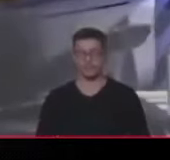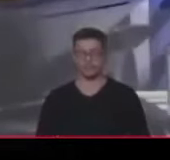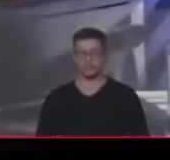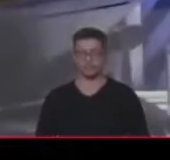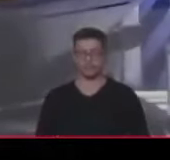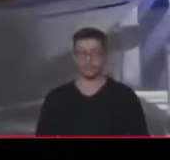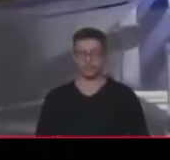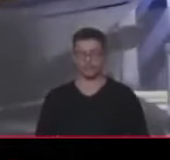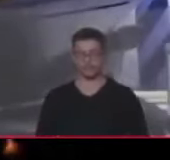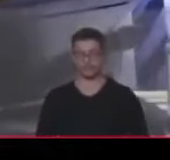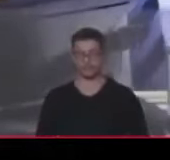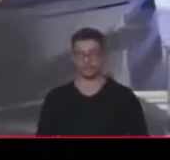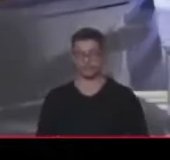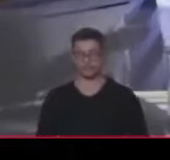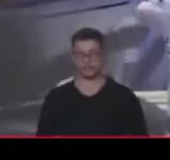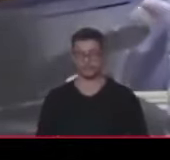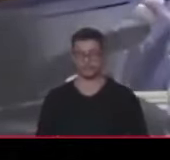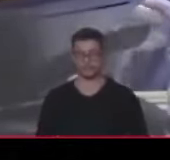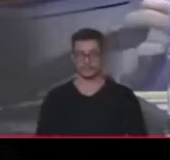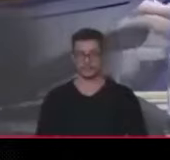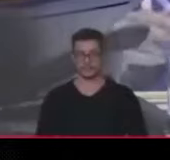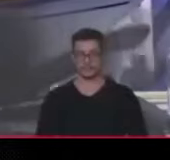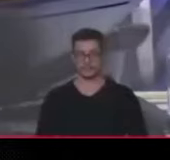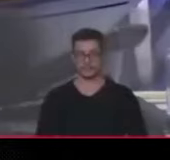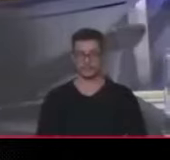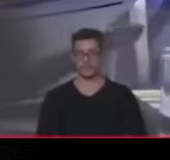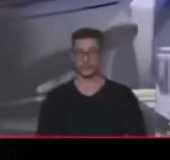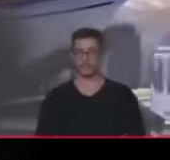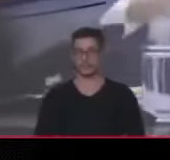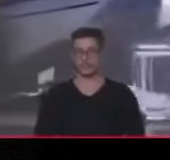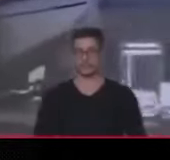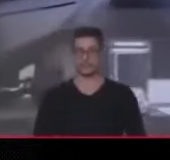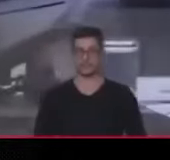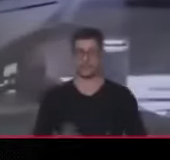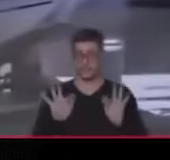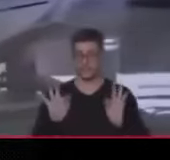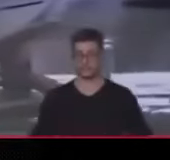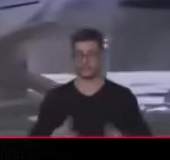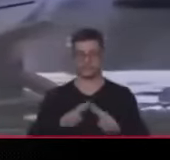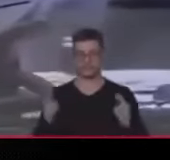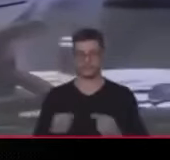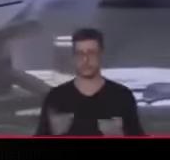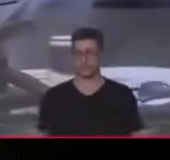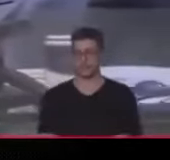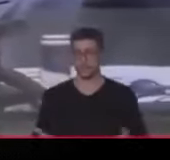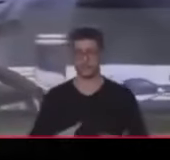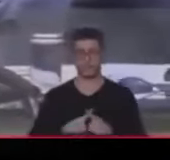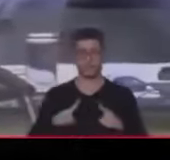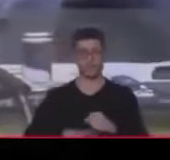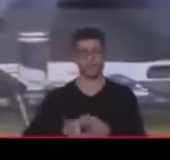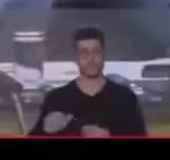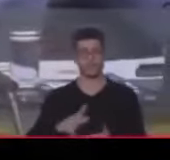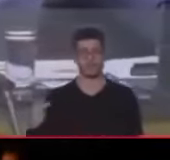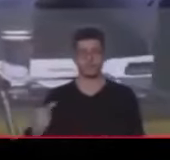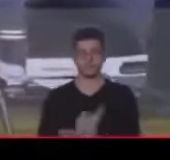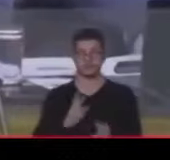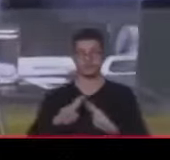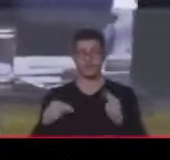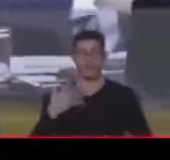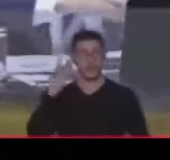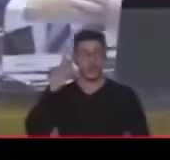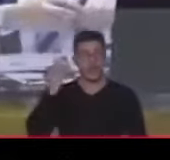Fica. Convoca. Nada mais havendo a tratar, vou encerrar os trabalhos antes, convocando sessão deliberativa extraordinária para